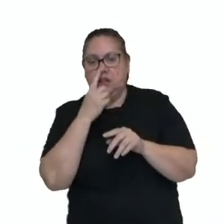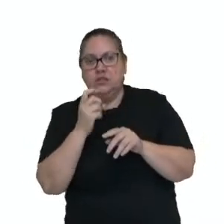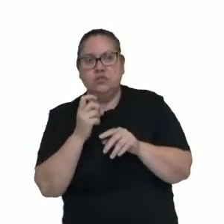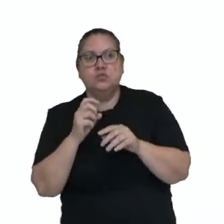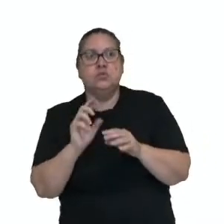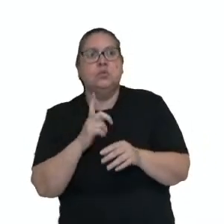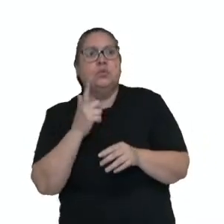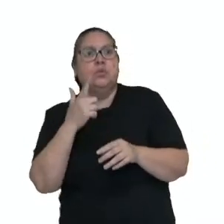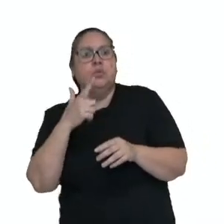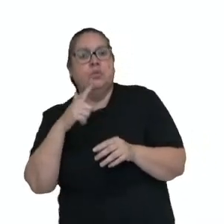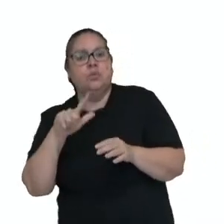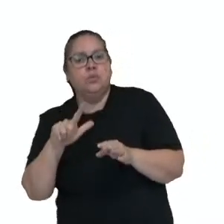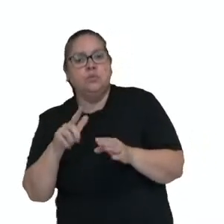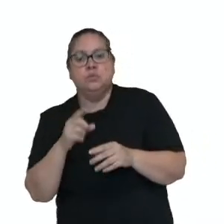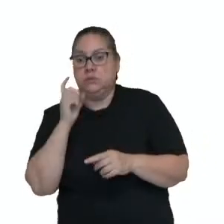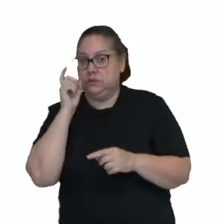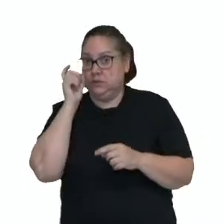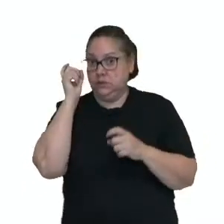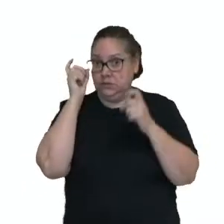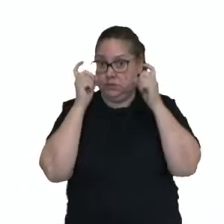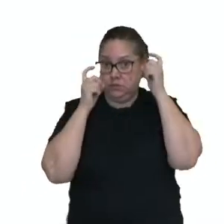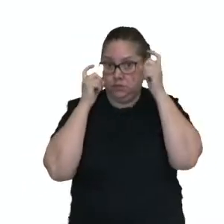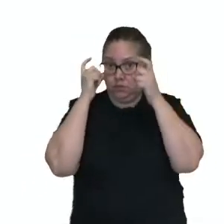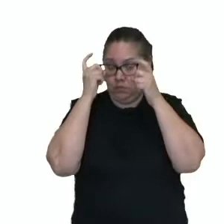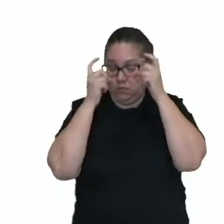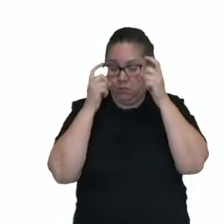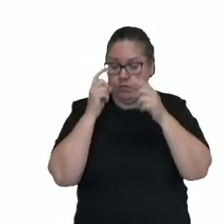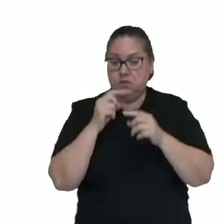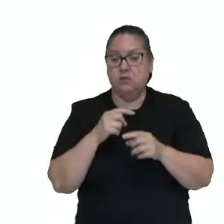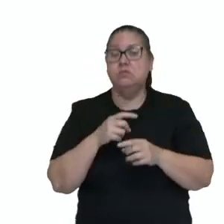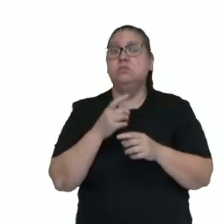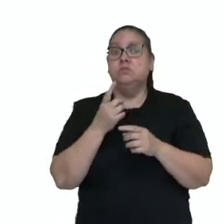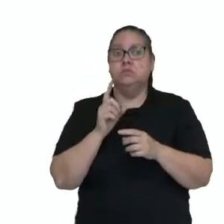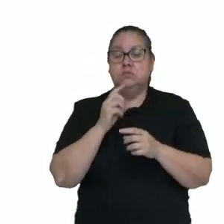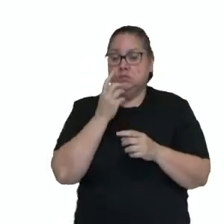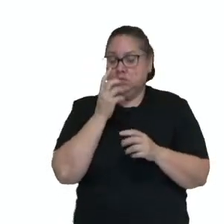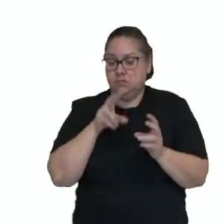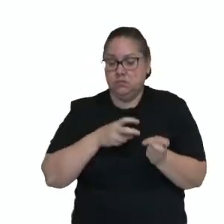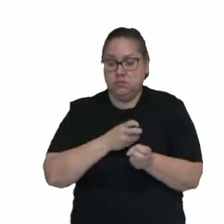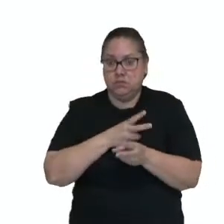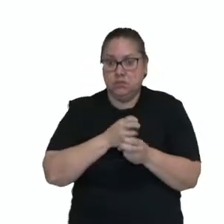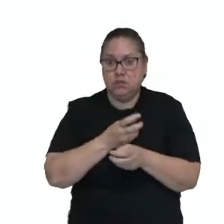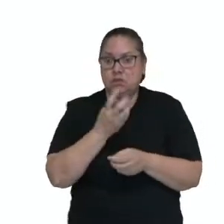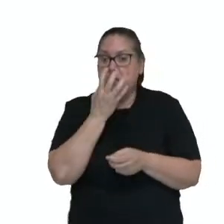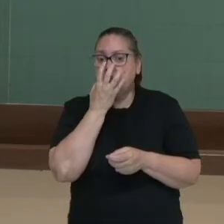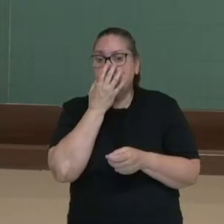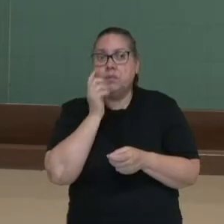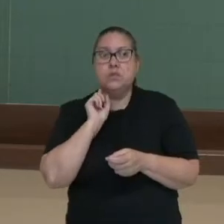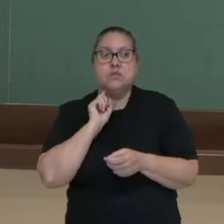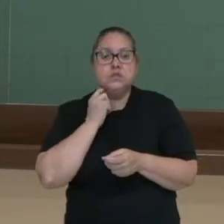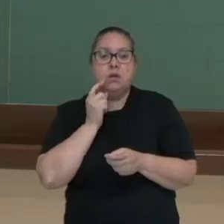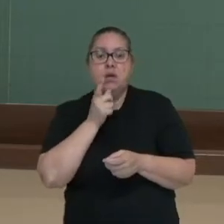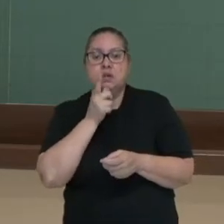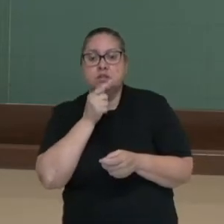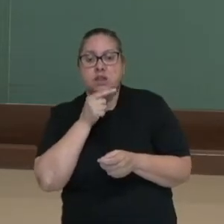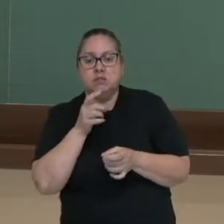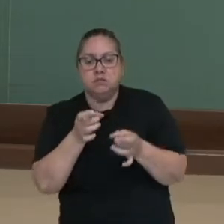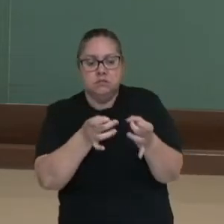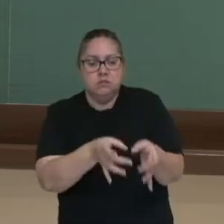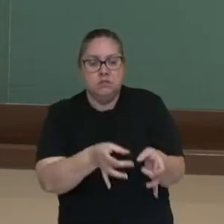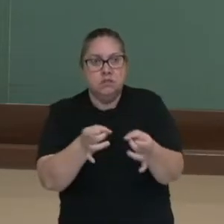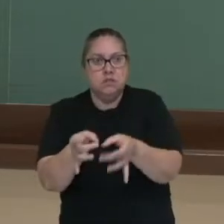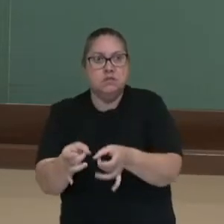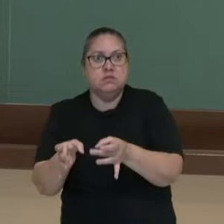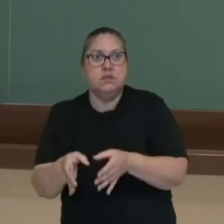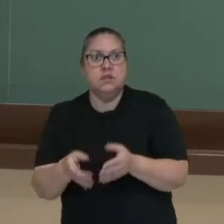é outro fator preocupante ali quando a gente fala de contaminação e poluição das águas, porque o descarte incorreto